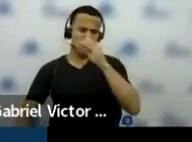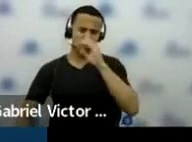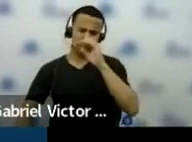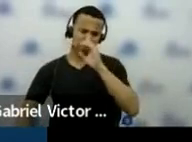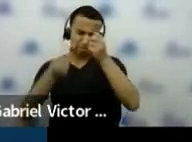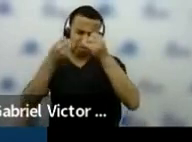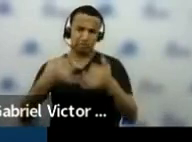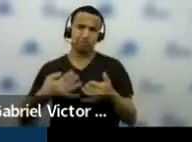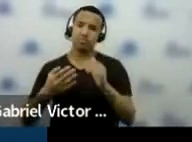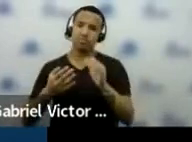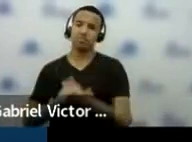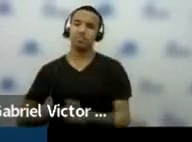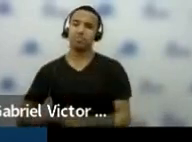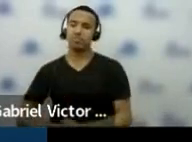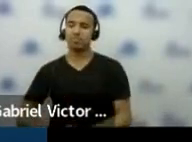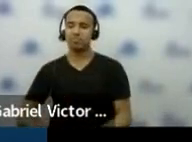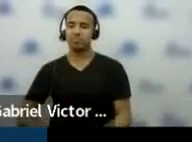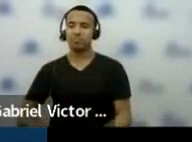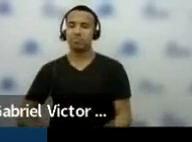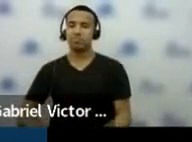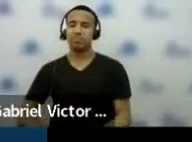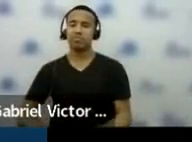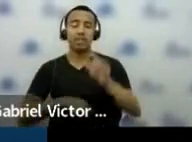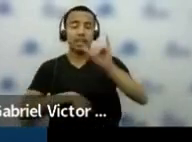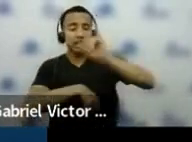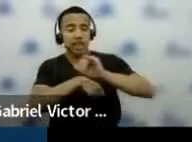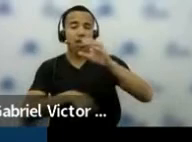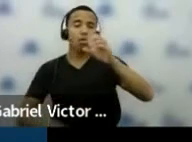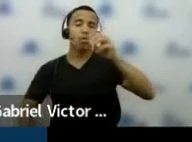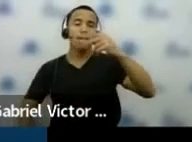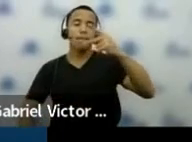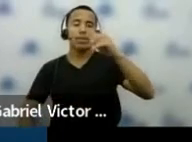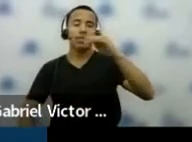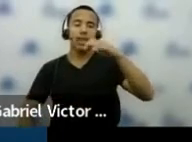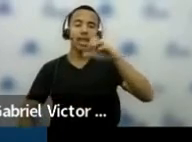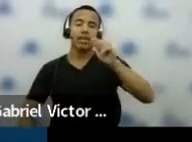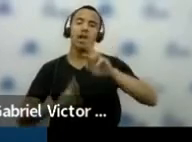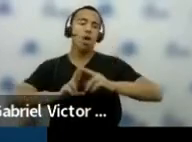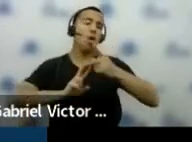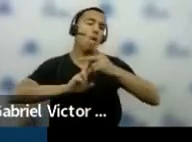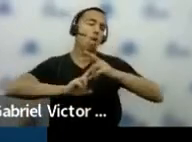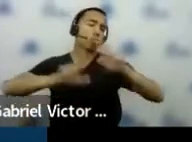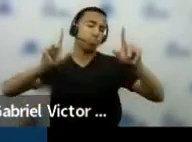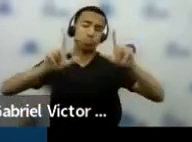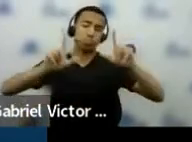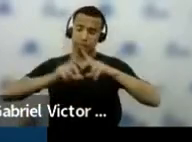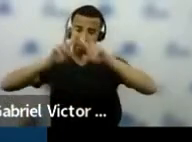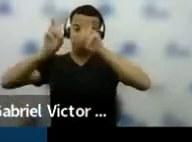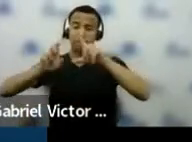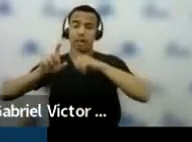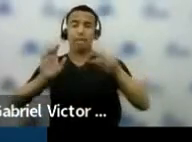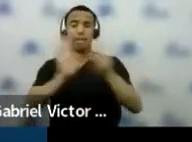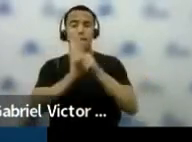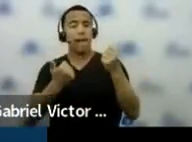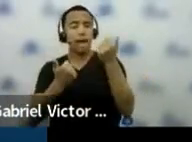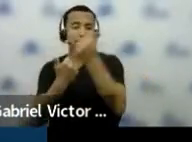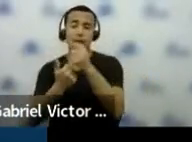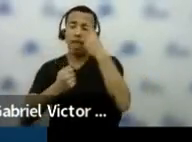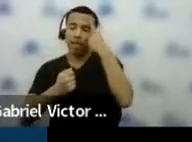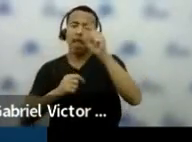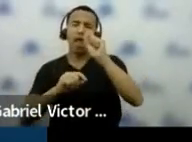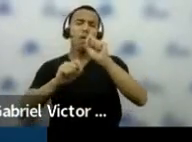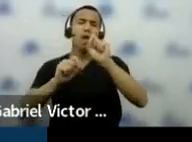fica à vontade. Centro de competência é uma outra modalidade de apoio da Embrapi. A ideia do Centro